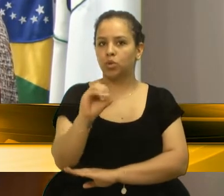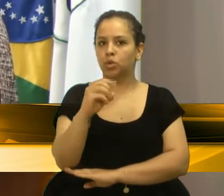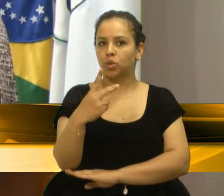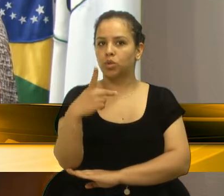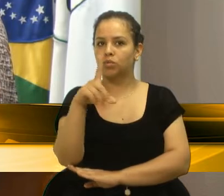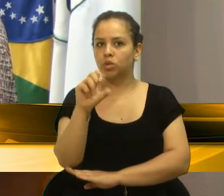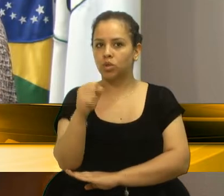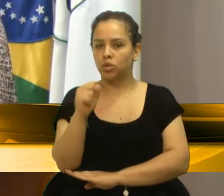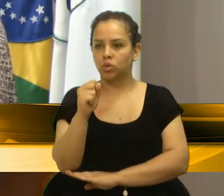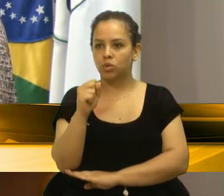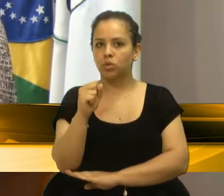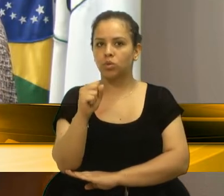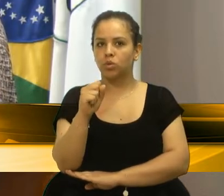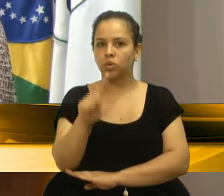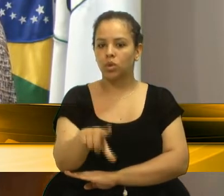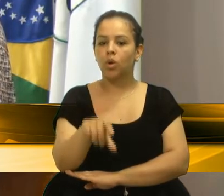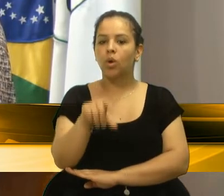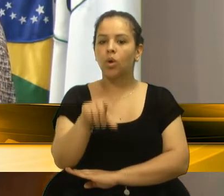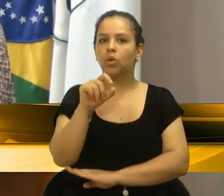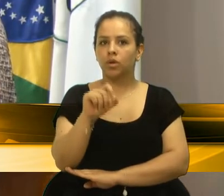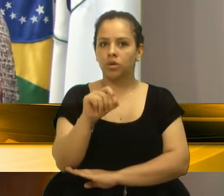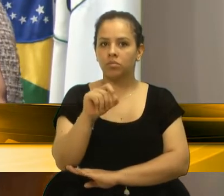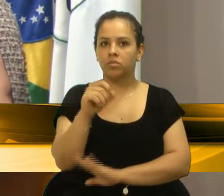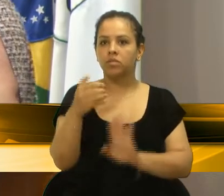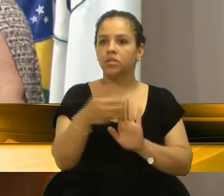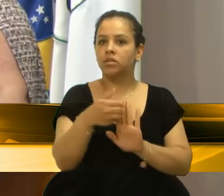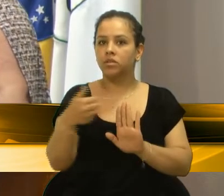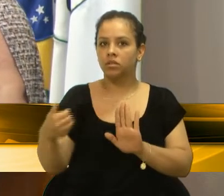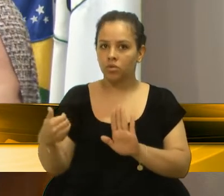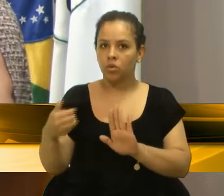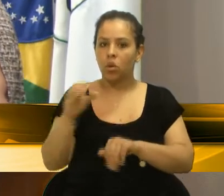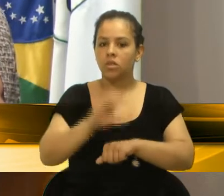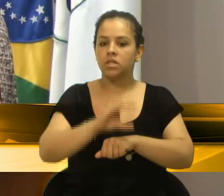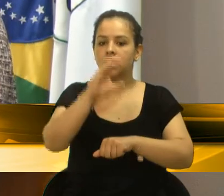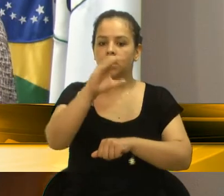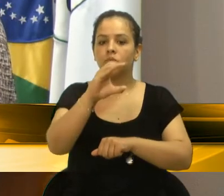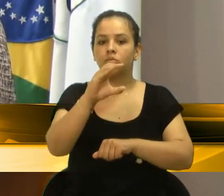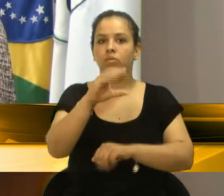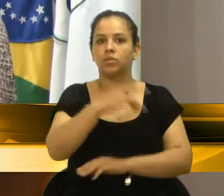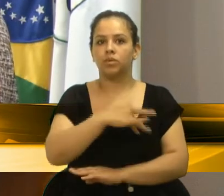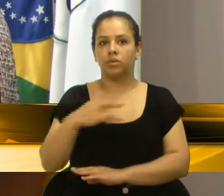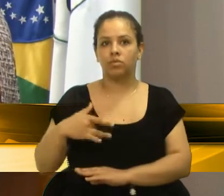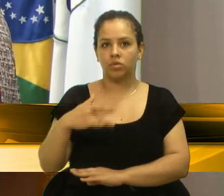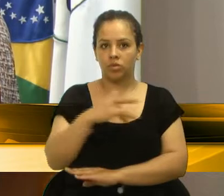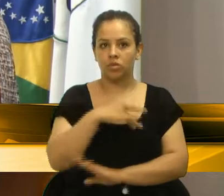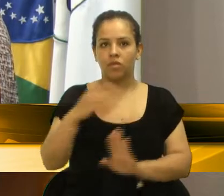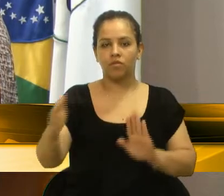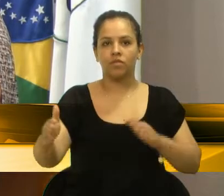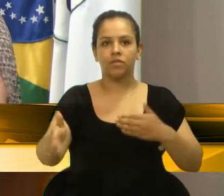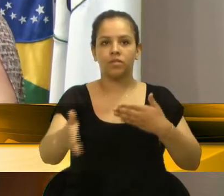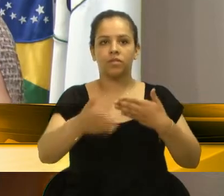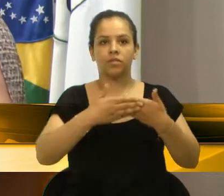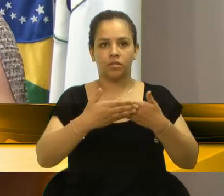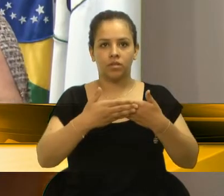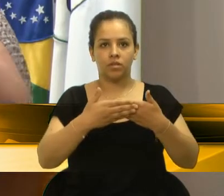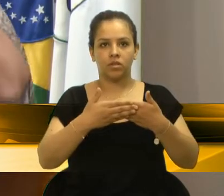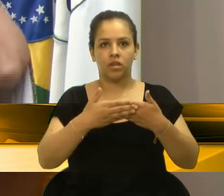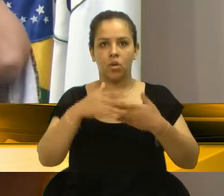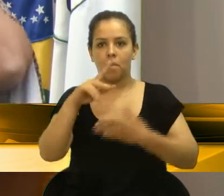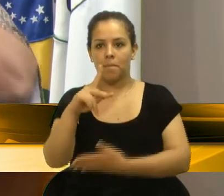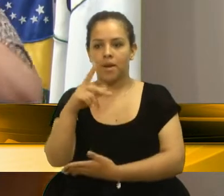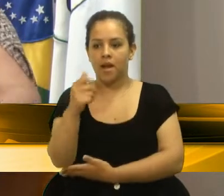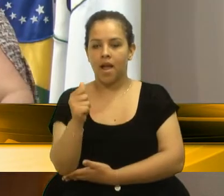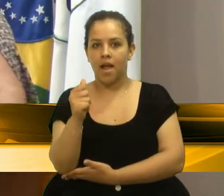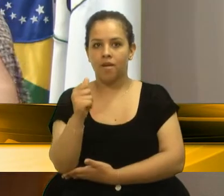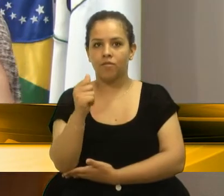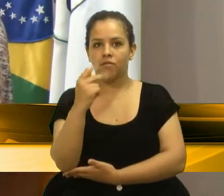decidiu, ignorando o Conselho Municipal de Saúde, fechar totalmente o então PA